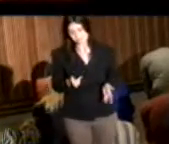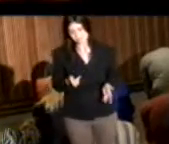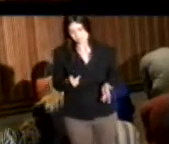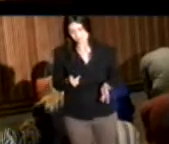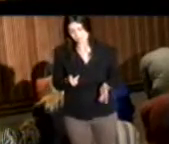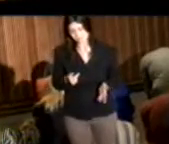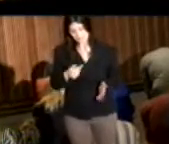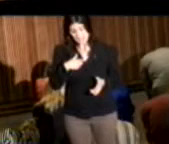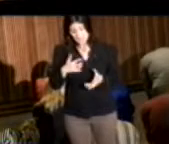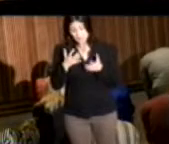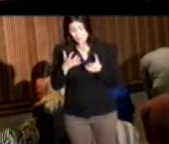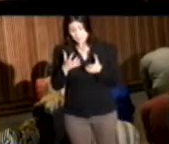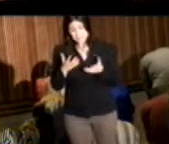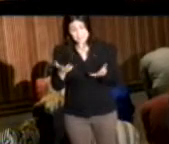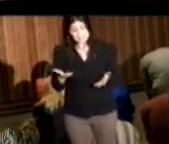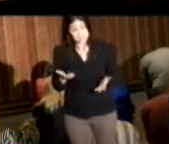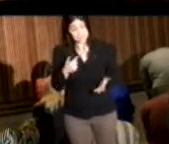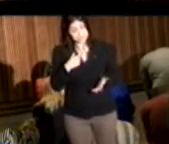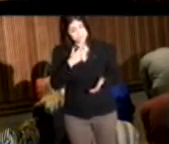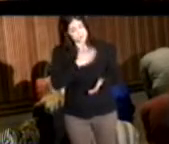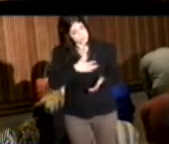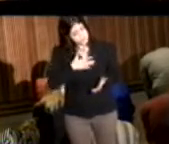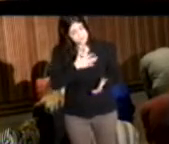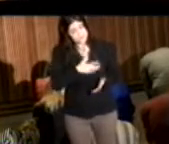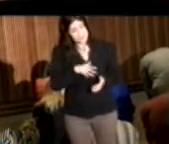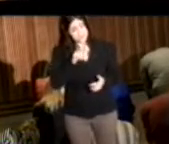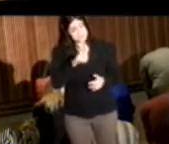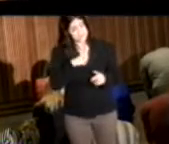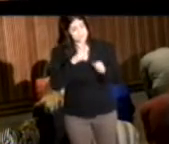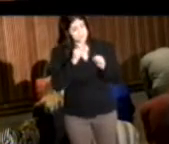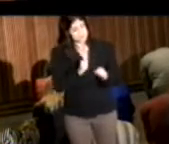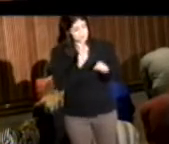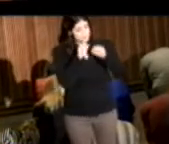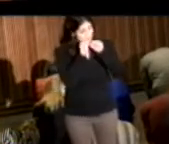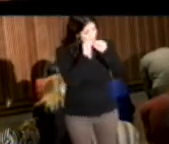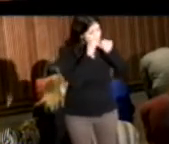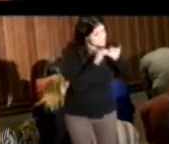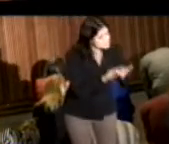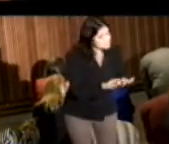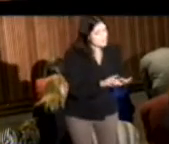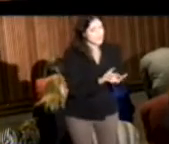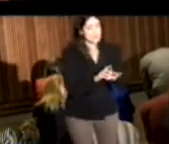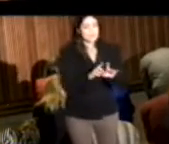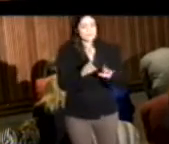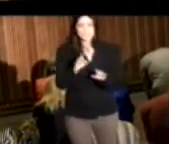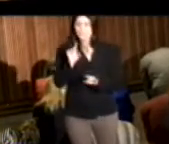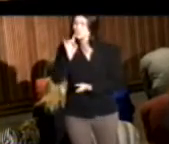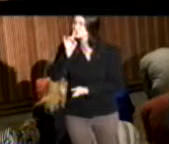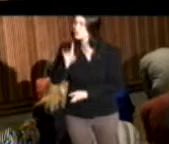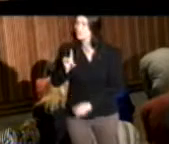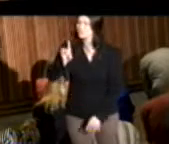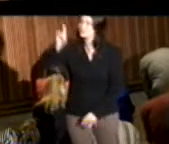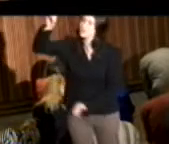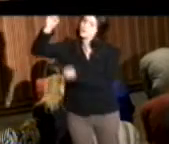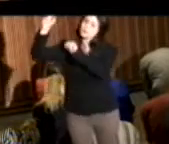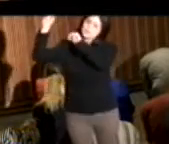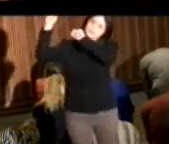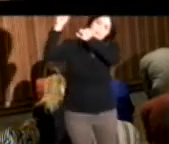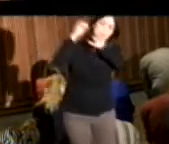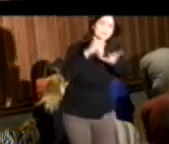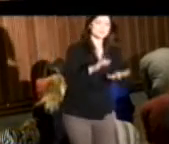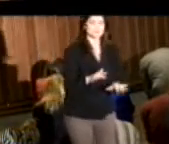Como eu gostaria de ter esse poder, mas esse poder é só teu, porque tua é a